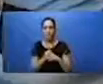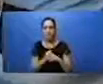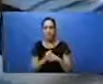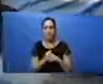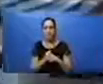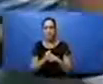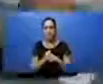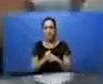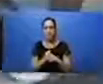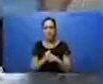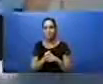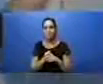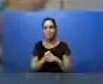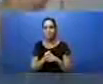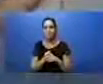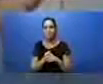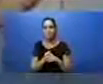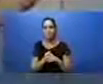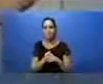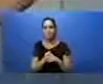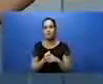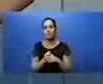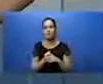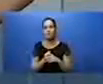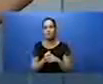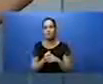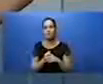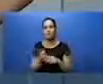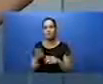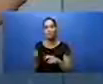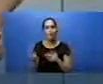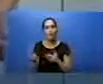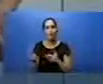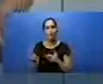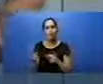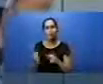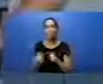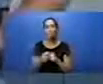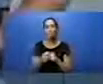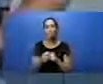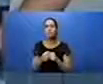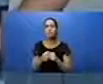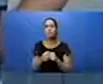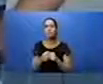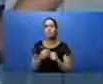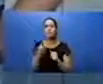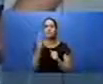2 vezes 5, certo? Portanto, faço a mesma coisa. 3 vezes 5,